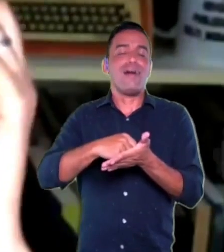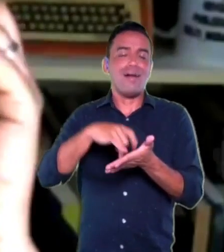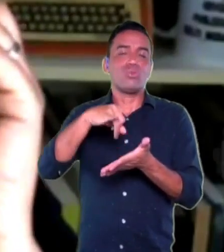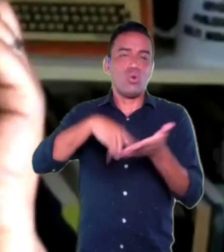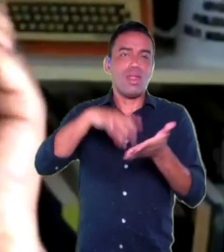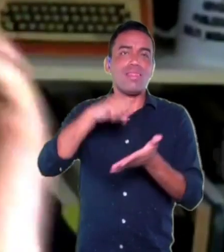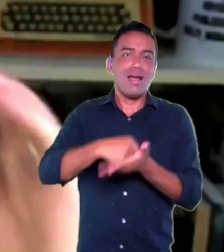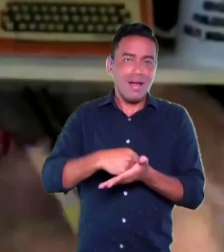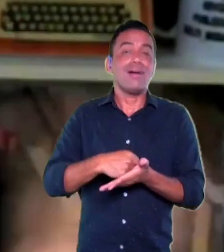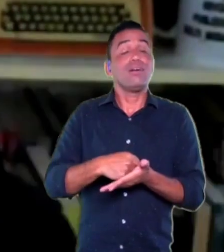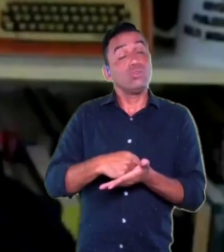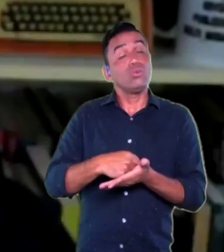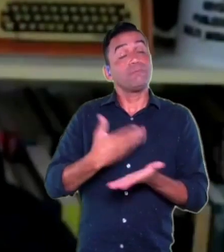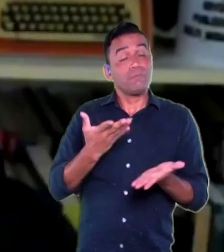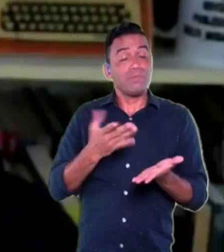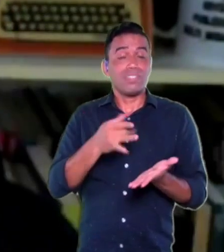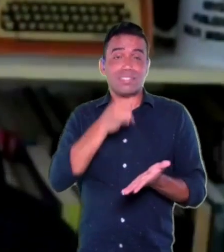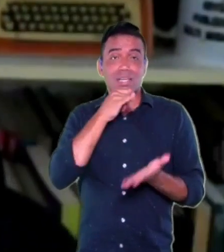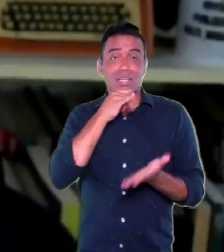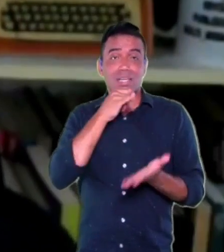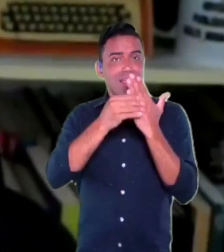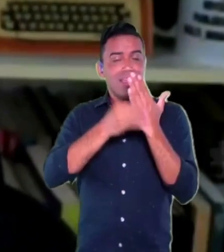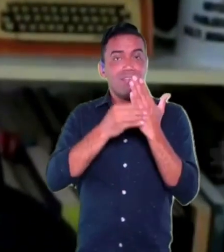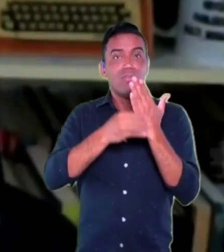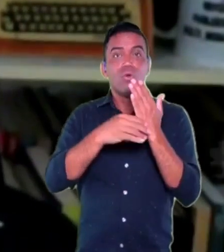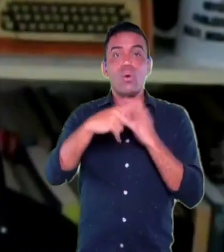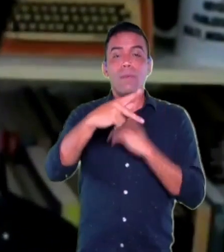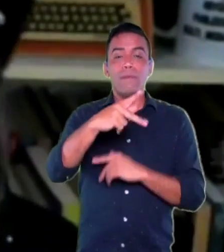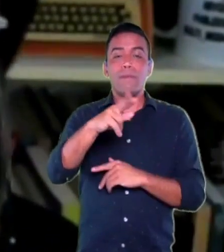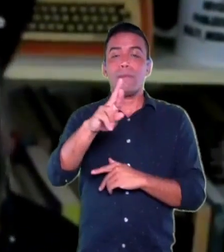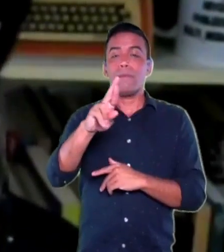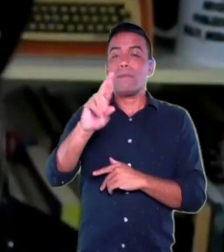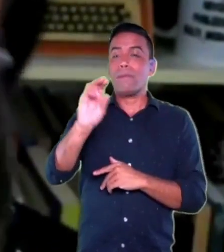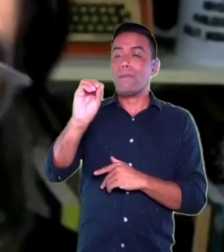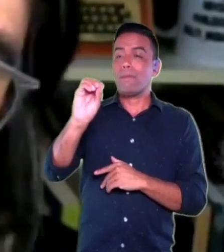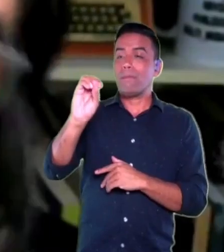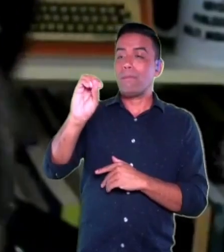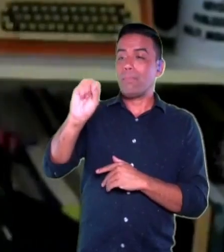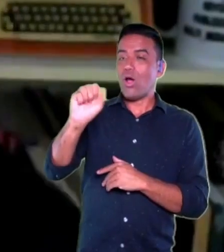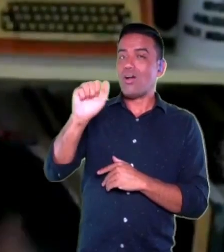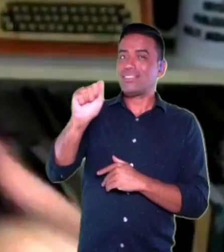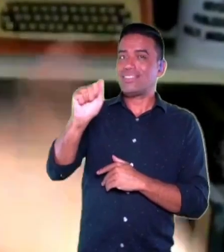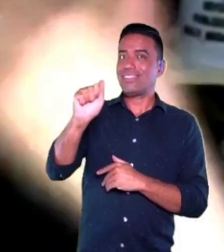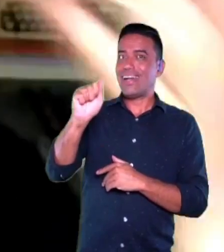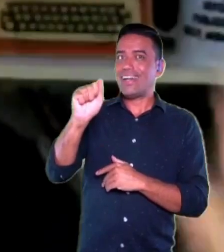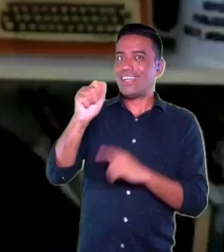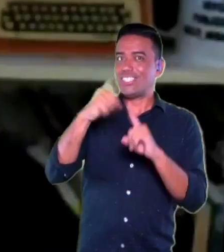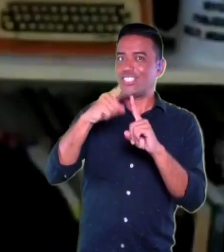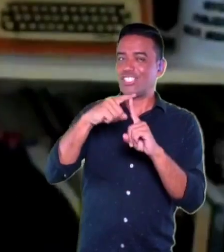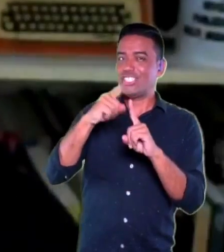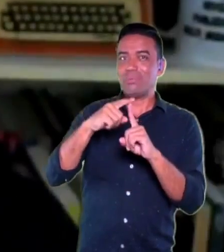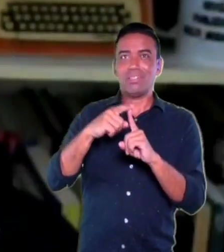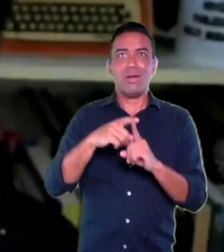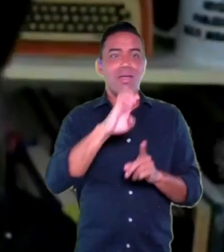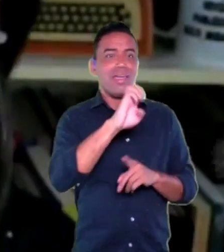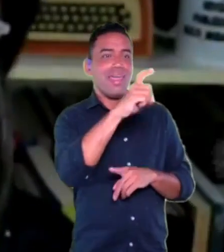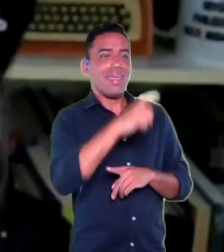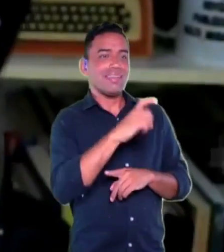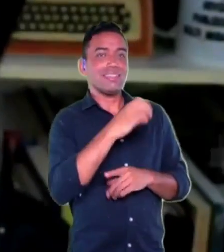e aí eu vou sair com livro de prosa para ver, Ó, vão me chamar de ex-poeta,